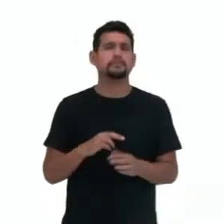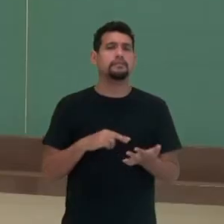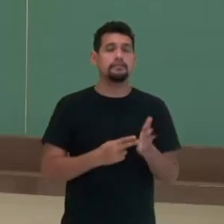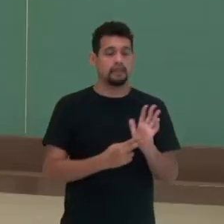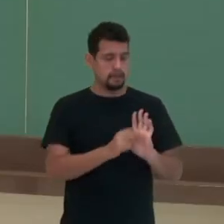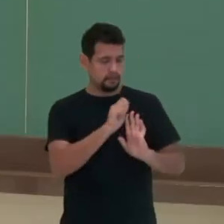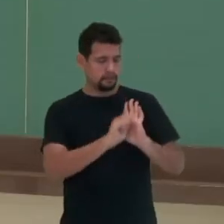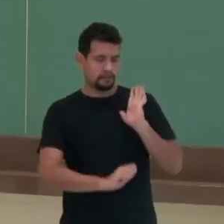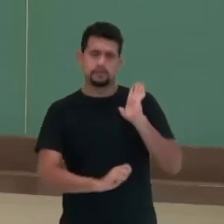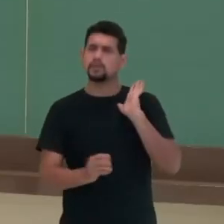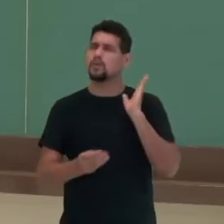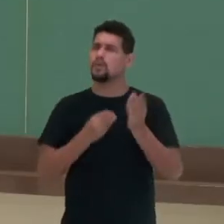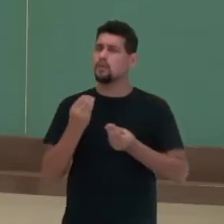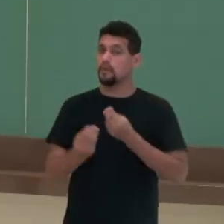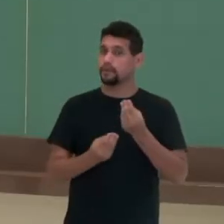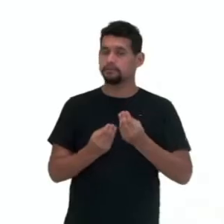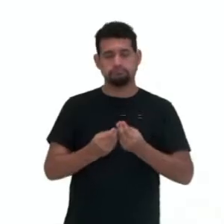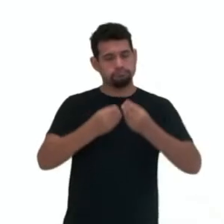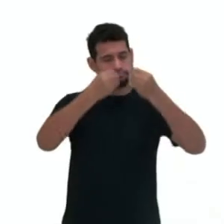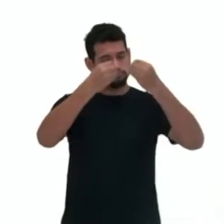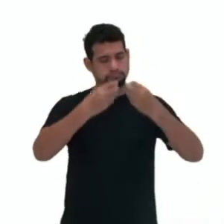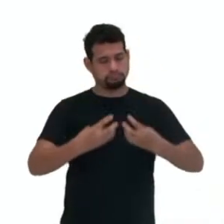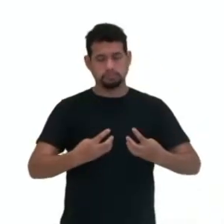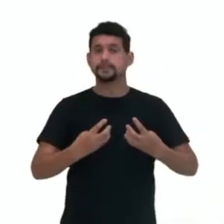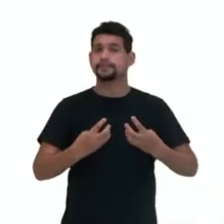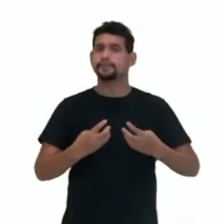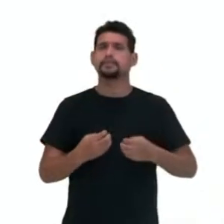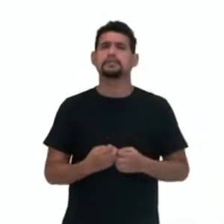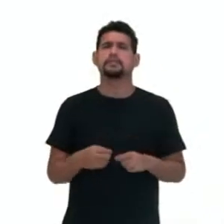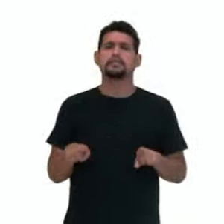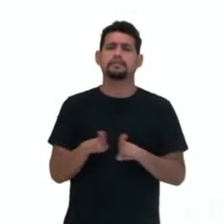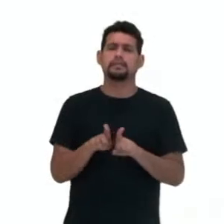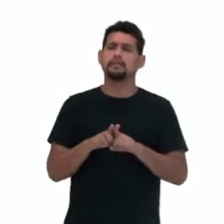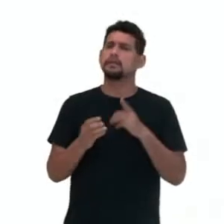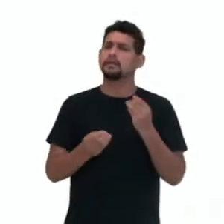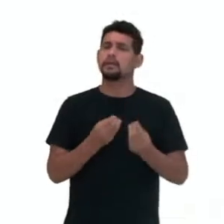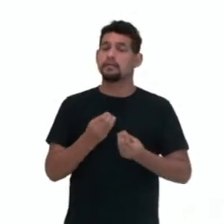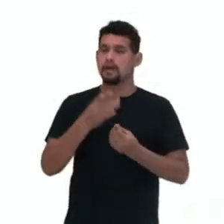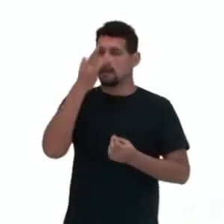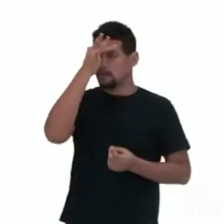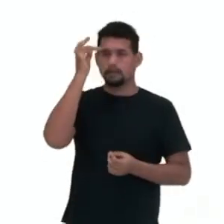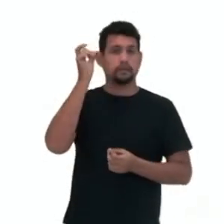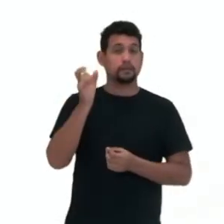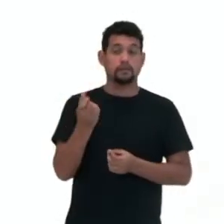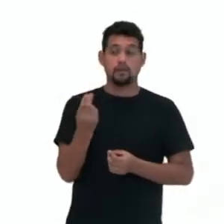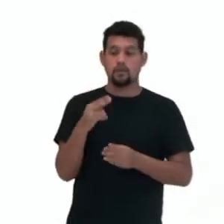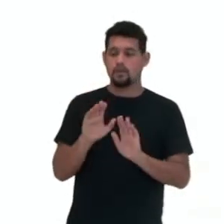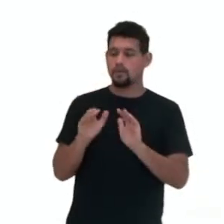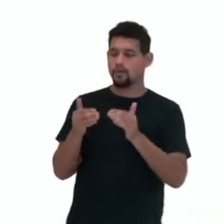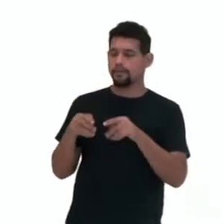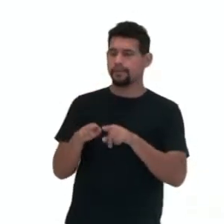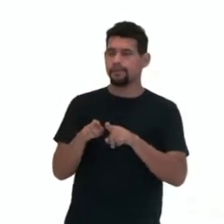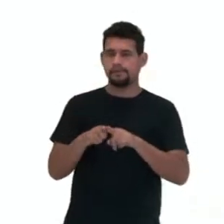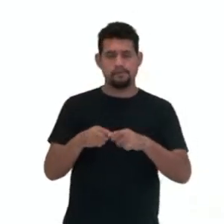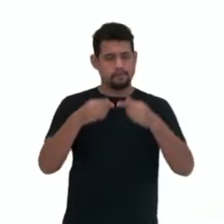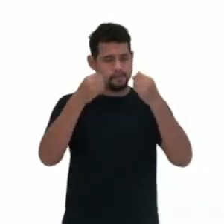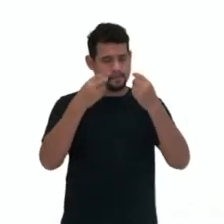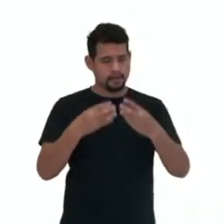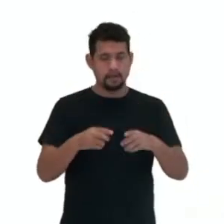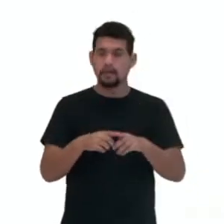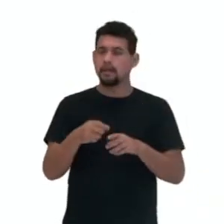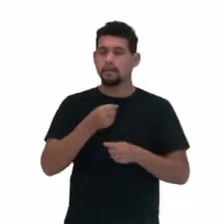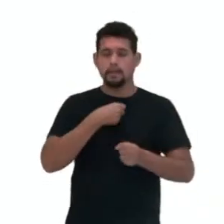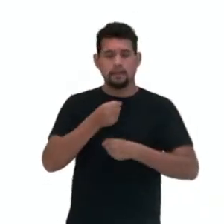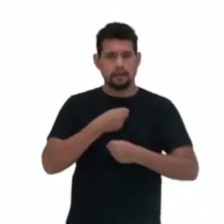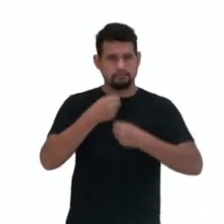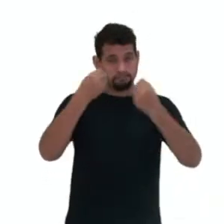texto de que tipo? É um texto argumentativo e por meio do qual um cidadão ou grupo dirige-se publicamente a um